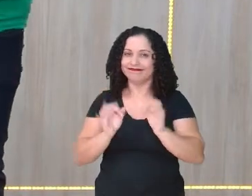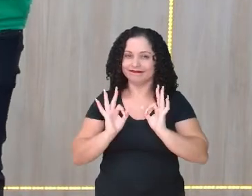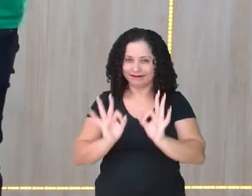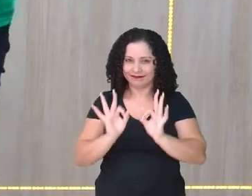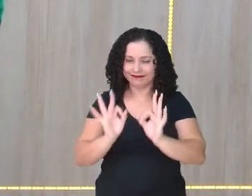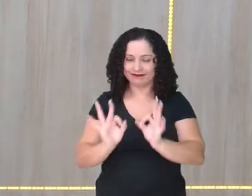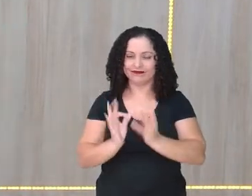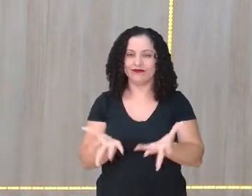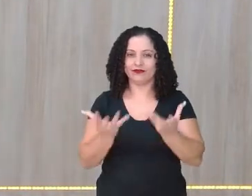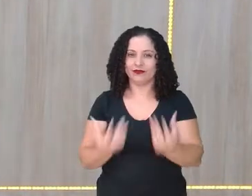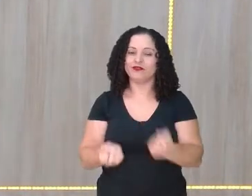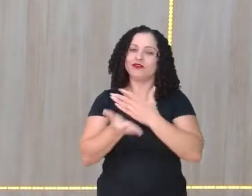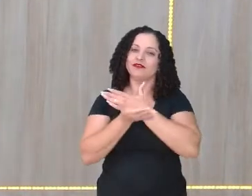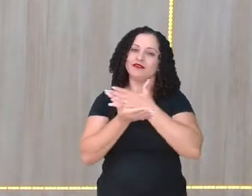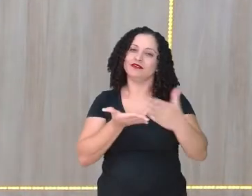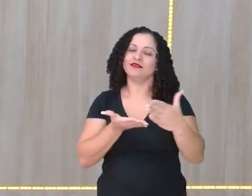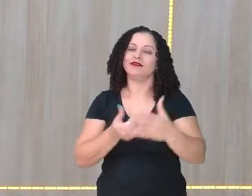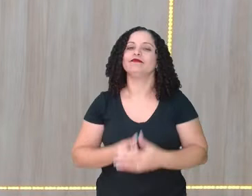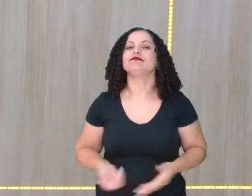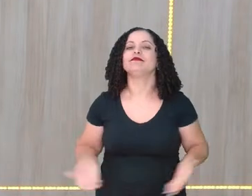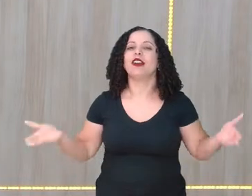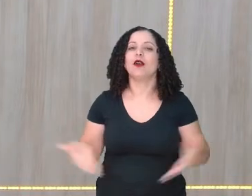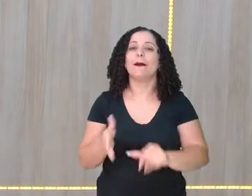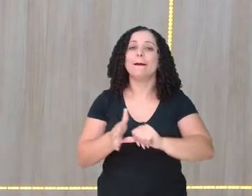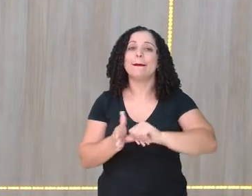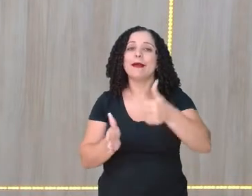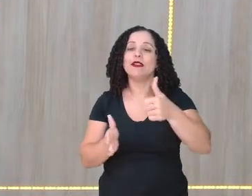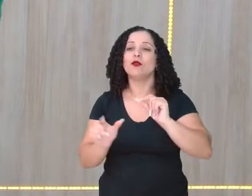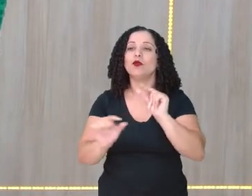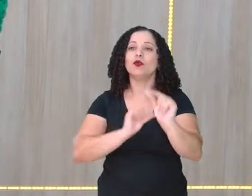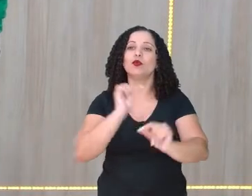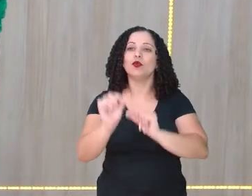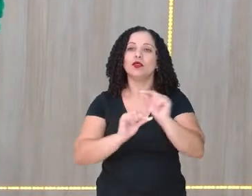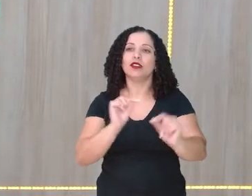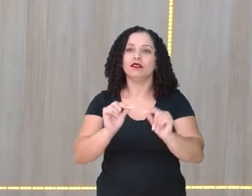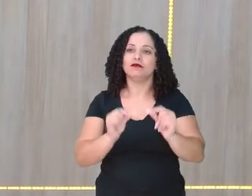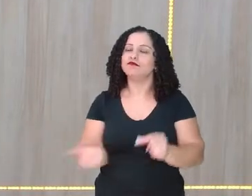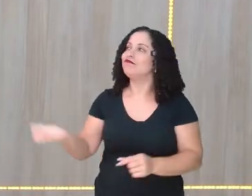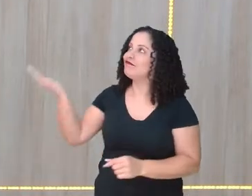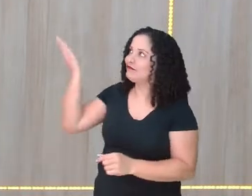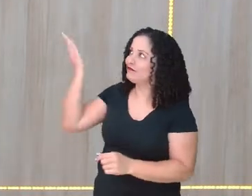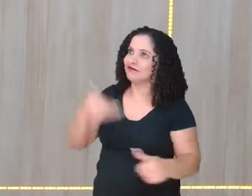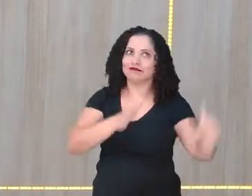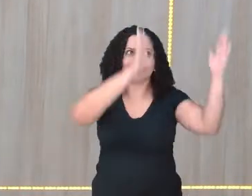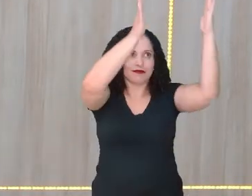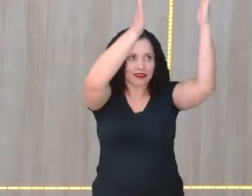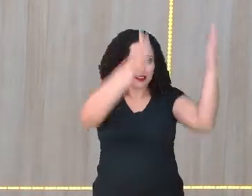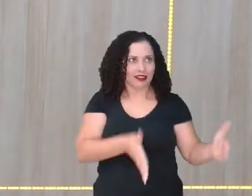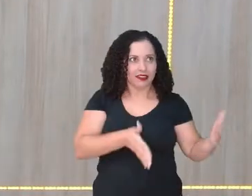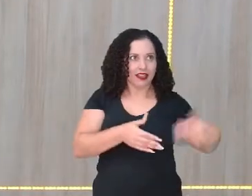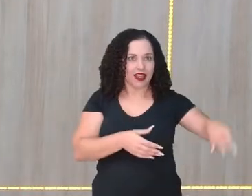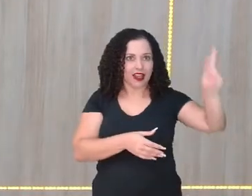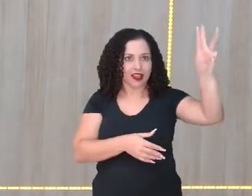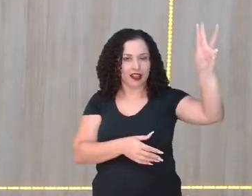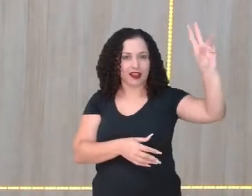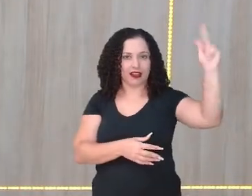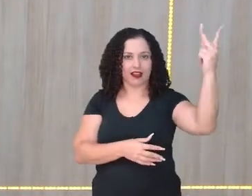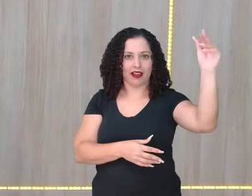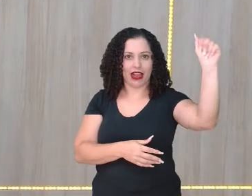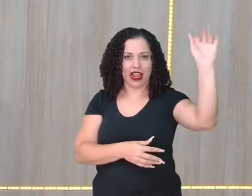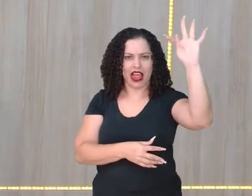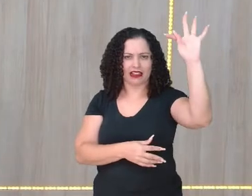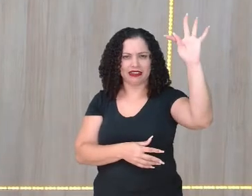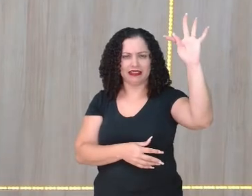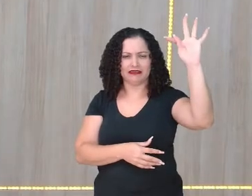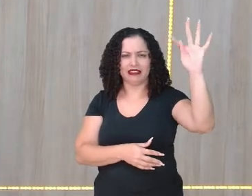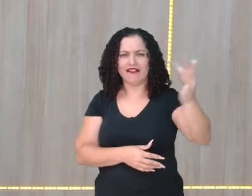suficiente. Então, vamos lá. O primeiro que eu vou trazer para você é o what. E o what é muito importante, muito fácil de aprender, porque eu